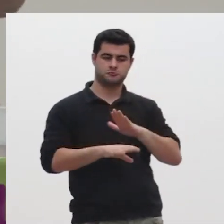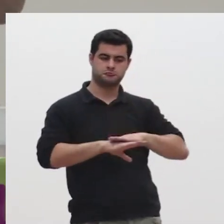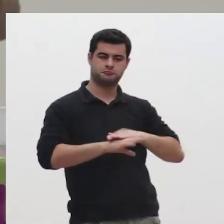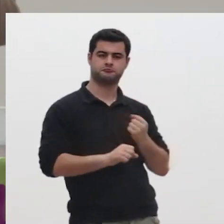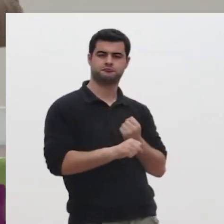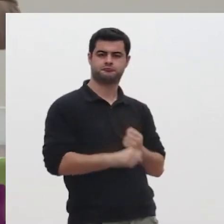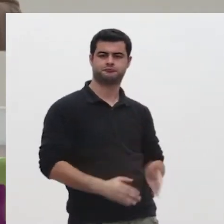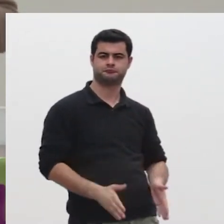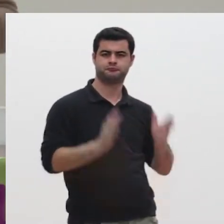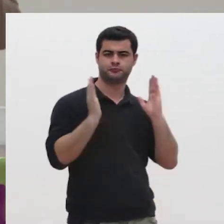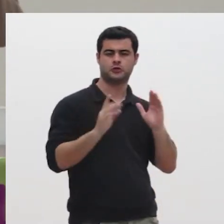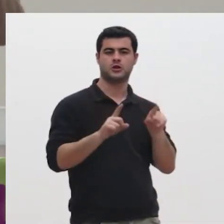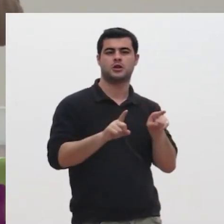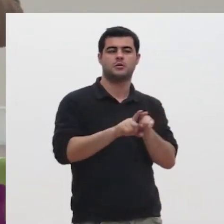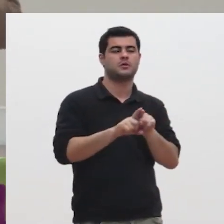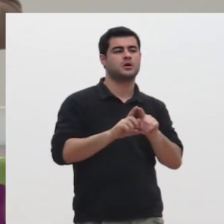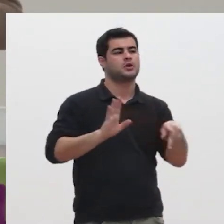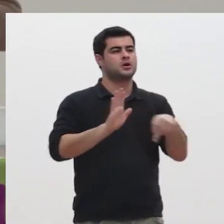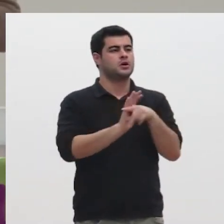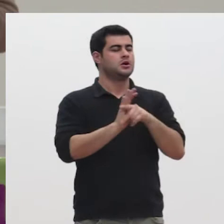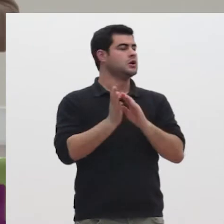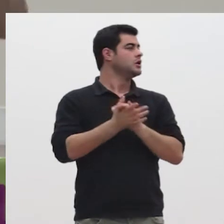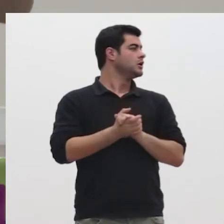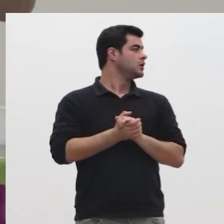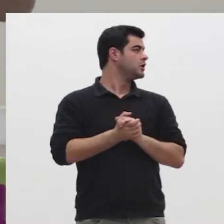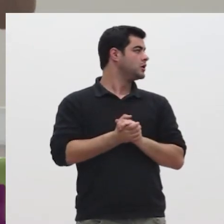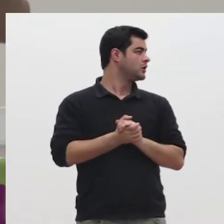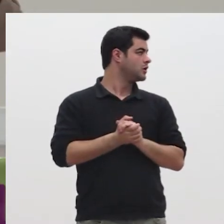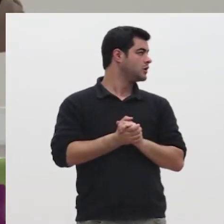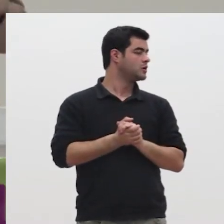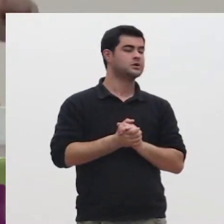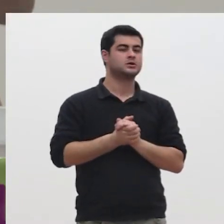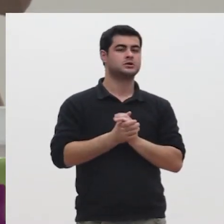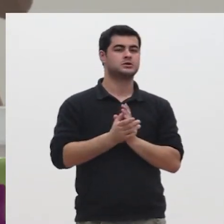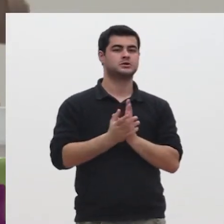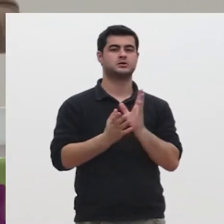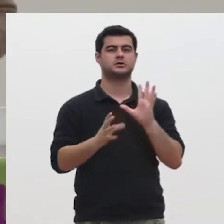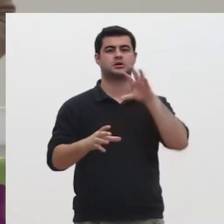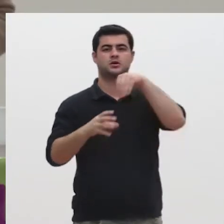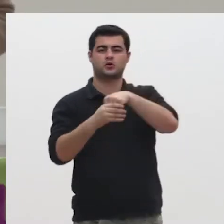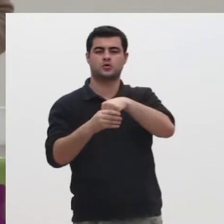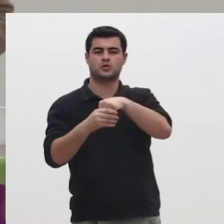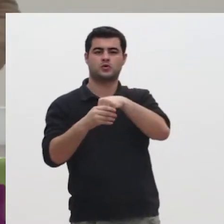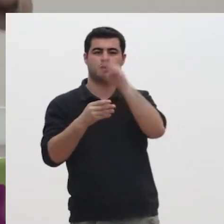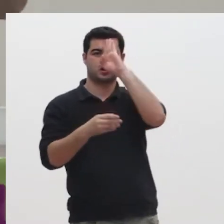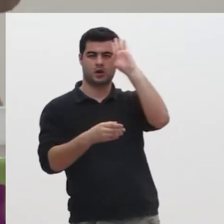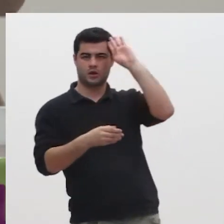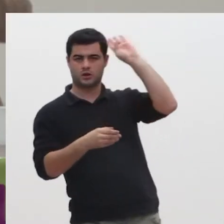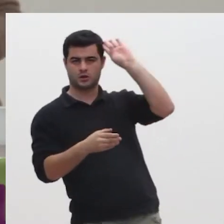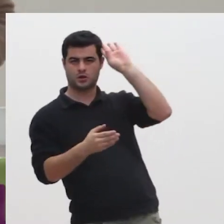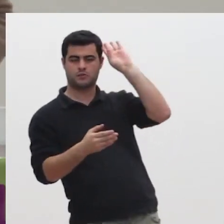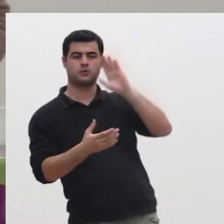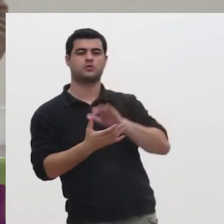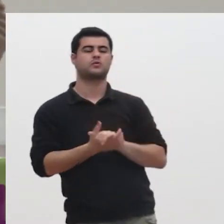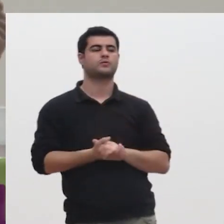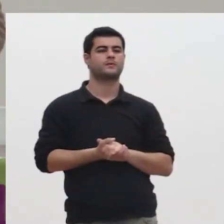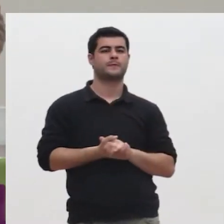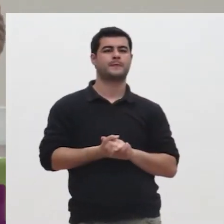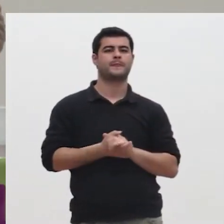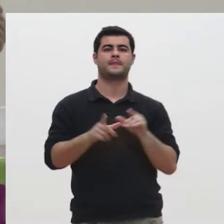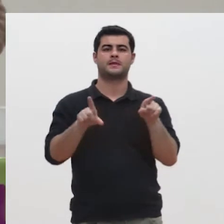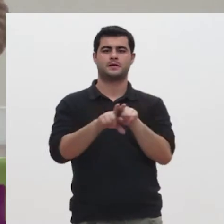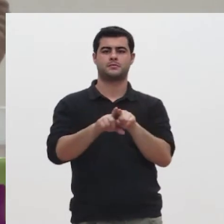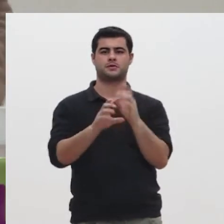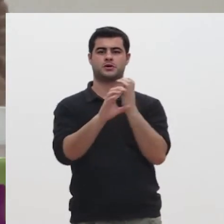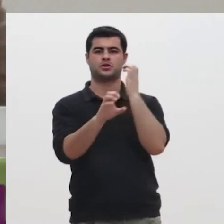construído, foi a parte dos centros acadêmicos. Eu sei que falta o centro acadêmico de engenharia florestal e